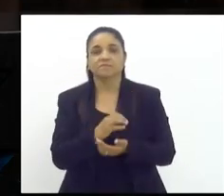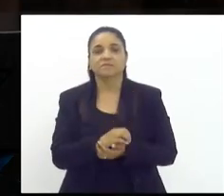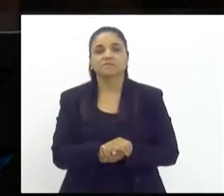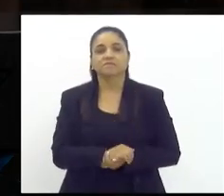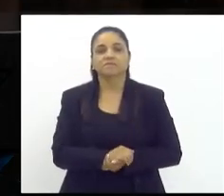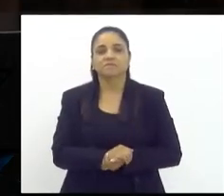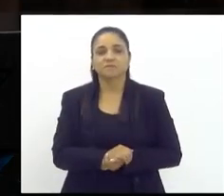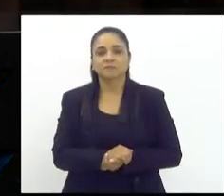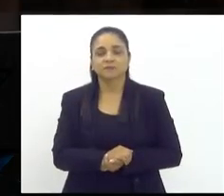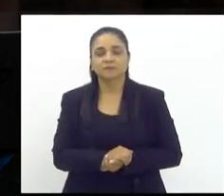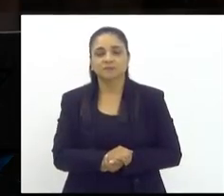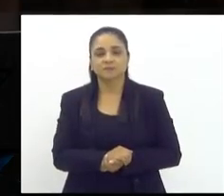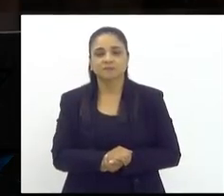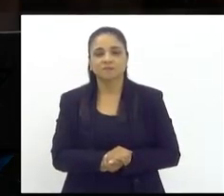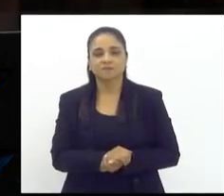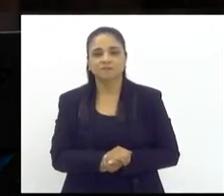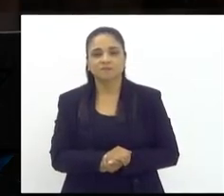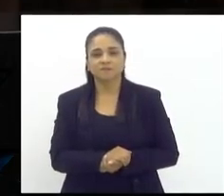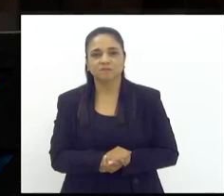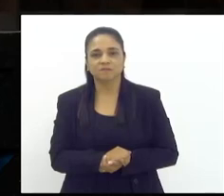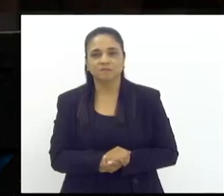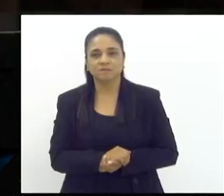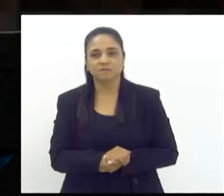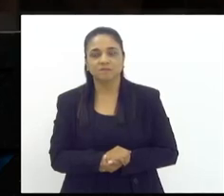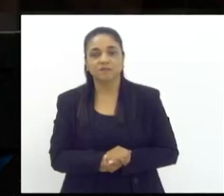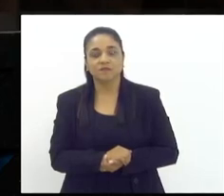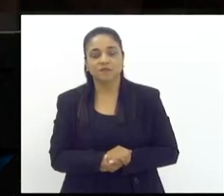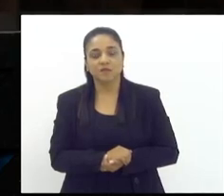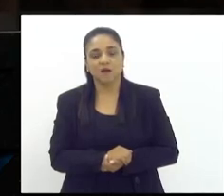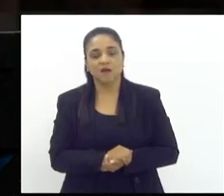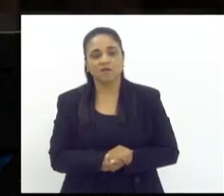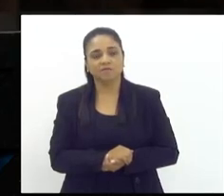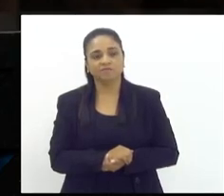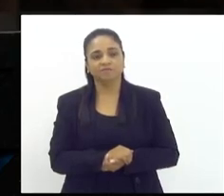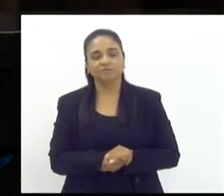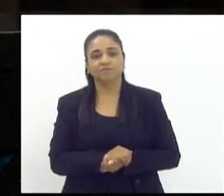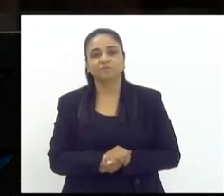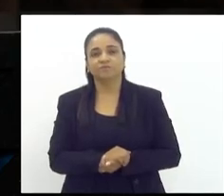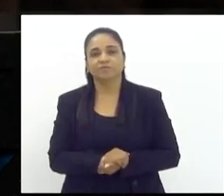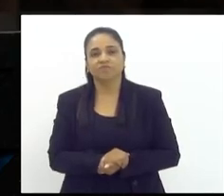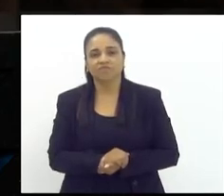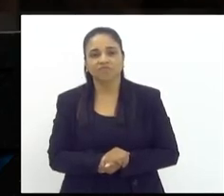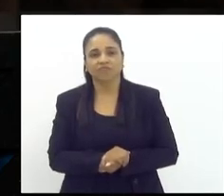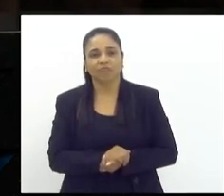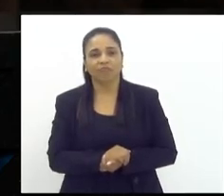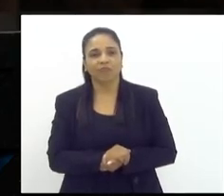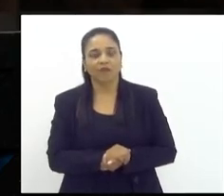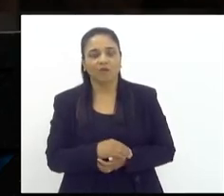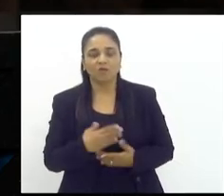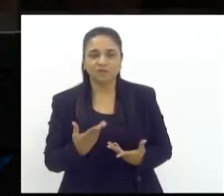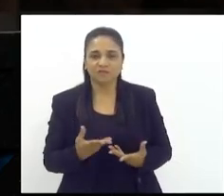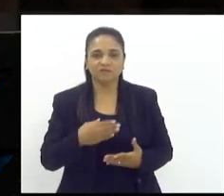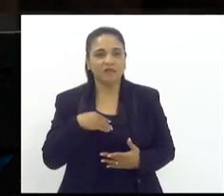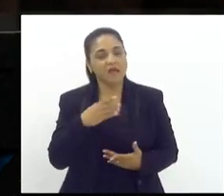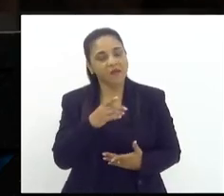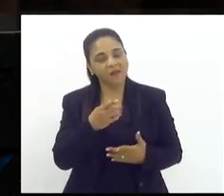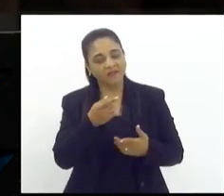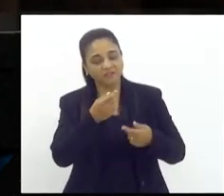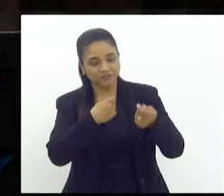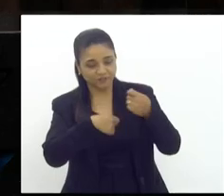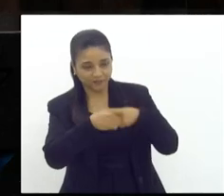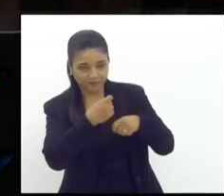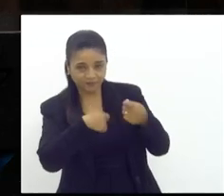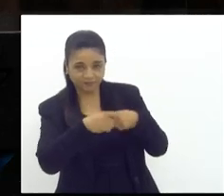e a omissão continuada das agências reguladoras no plural